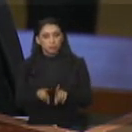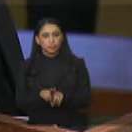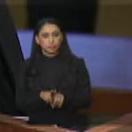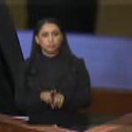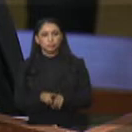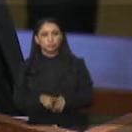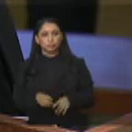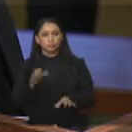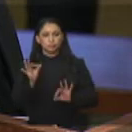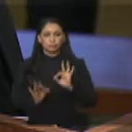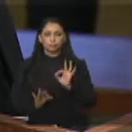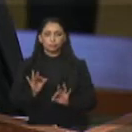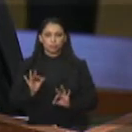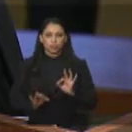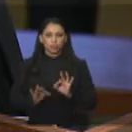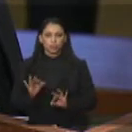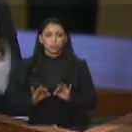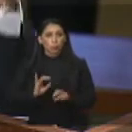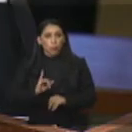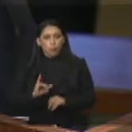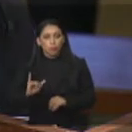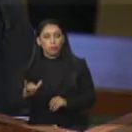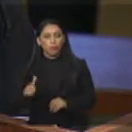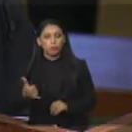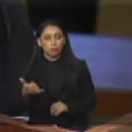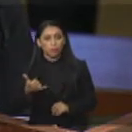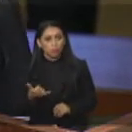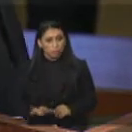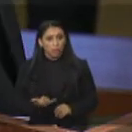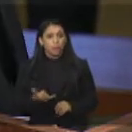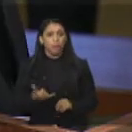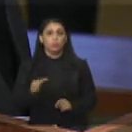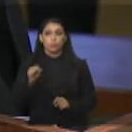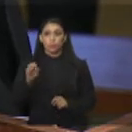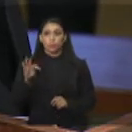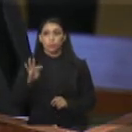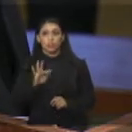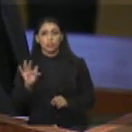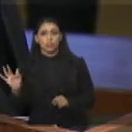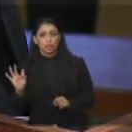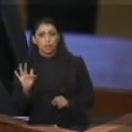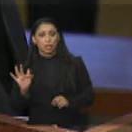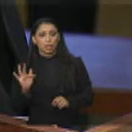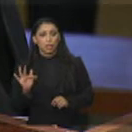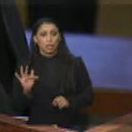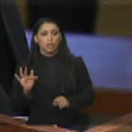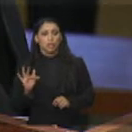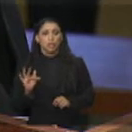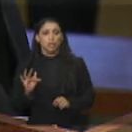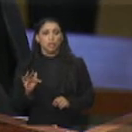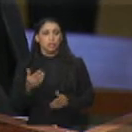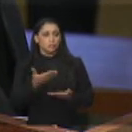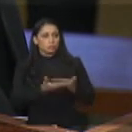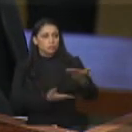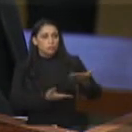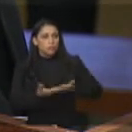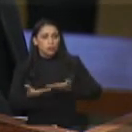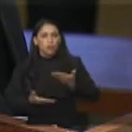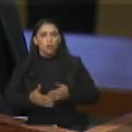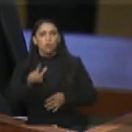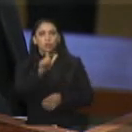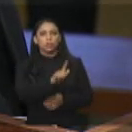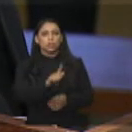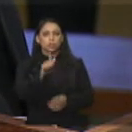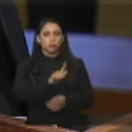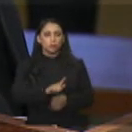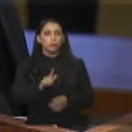julgamento, surge outra auspiciosa oportunidade para que a Corte, no contexto das relações entre os gestores públicos e os titulares de